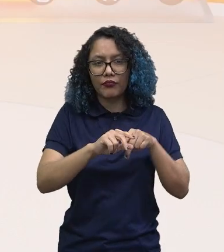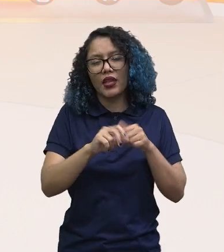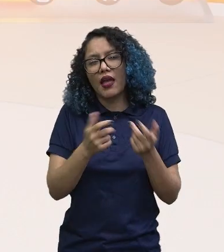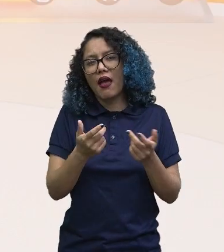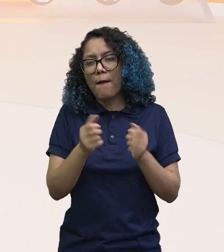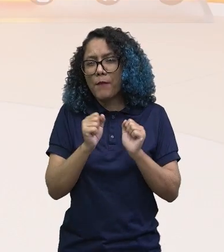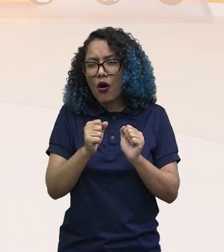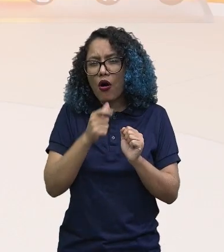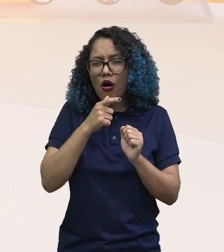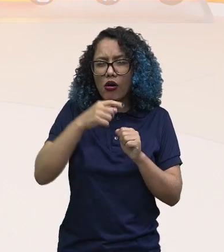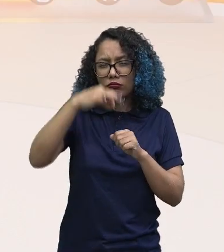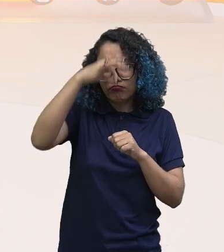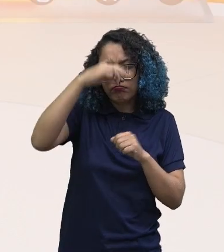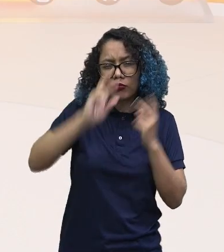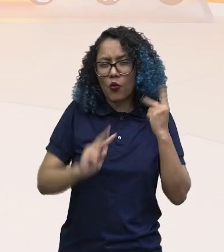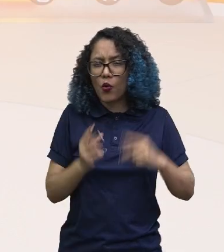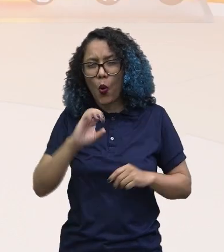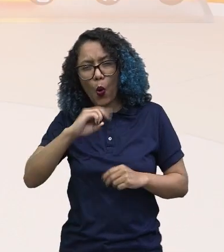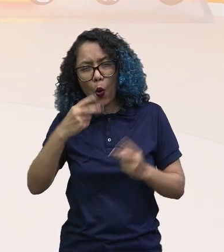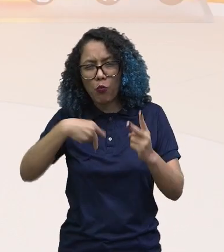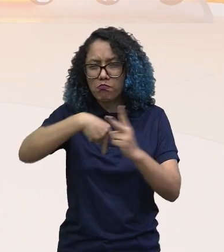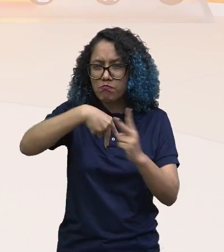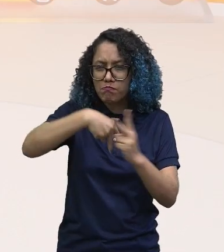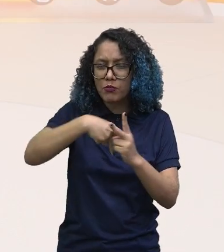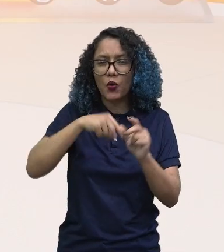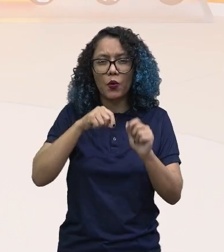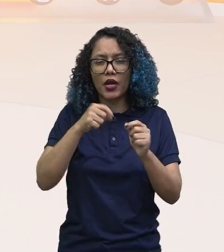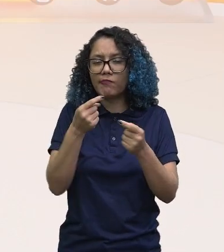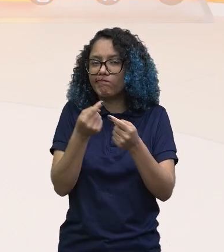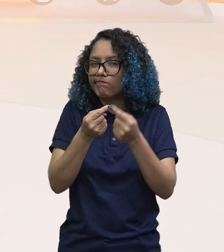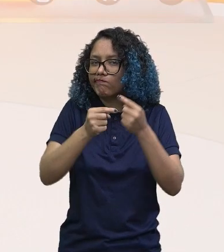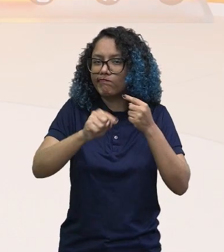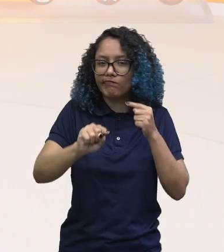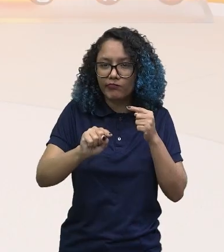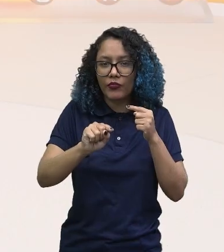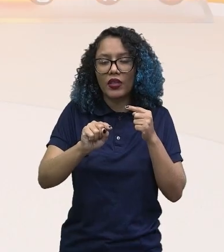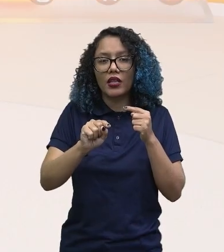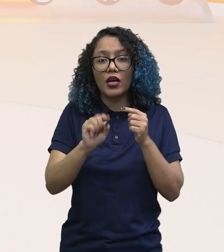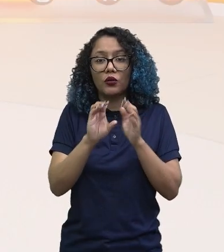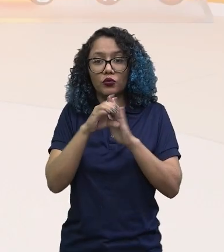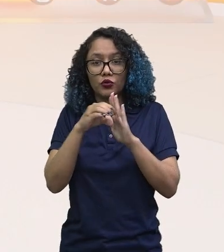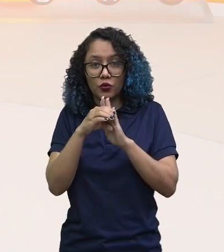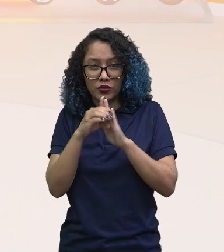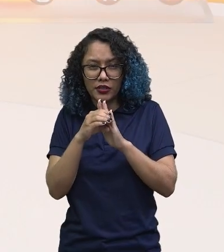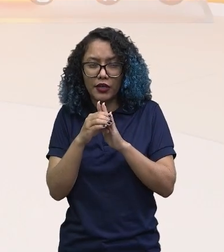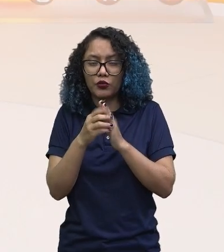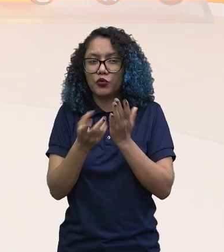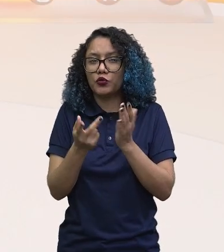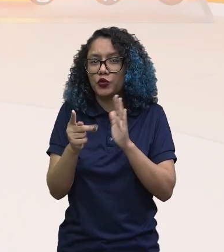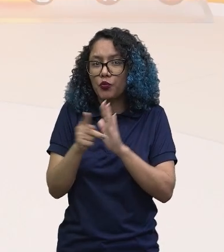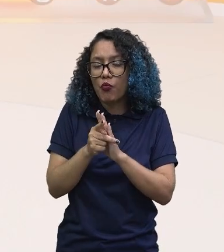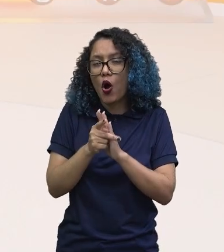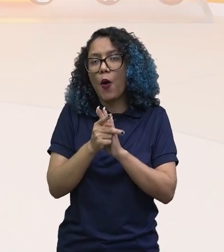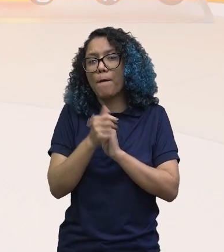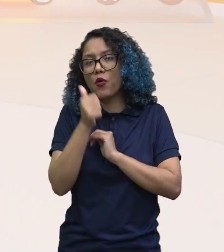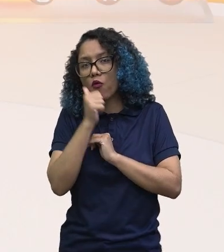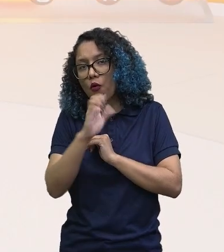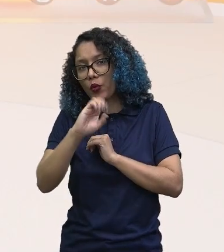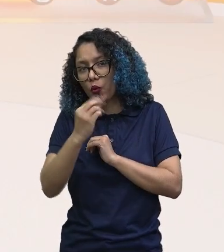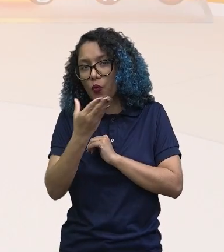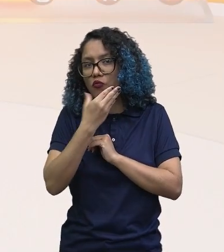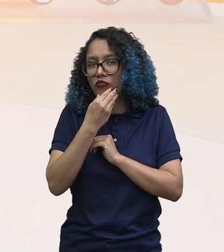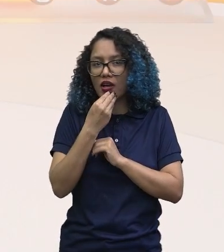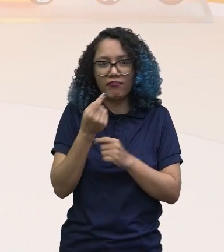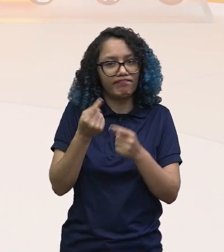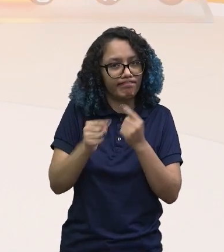genitais, hormonais ou cromossômicos, que não se enquadram nas definições típicas de masculino e